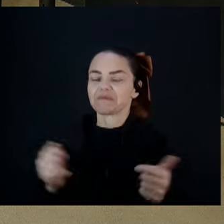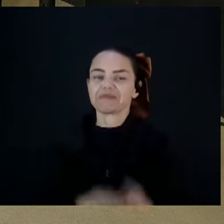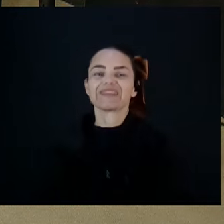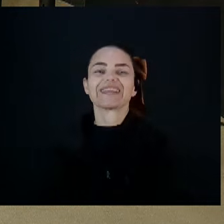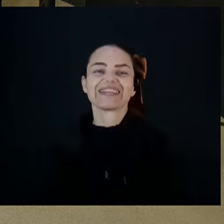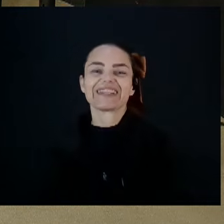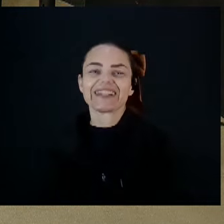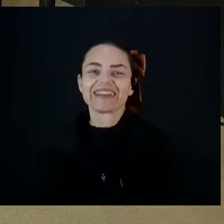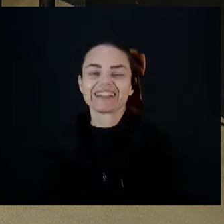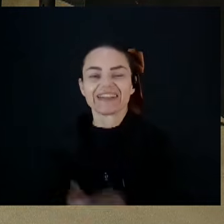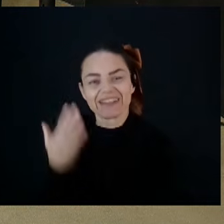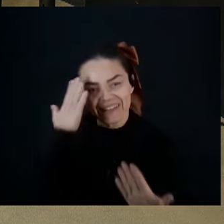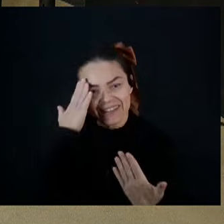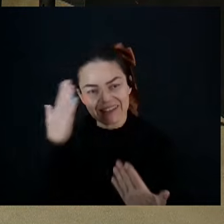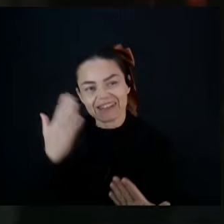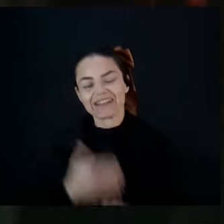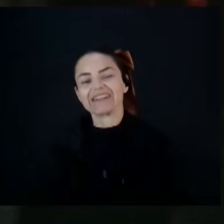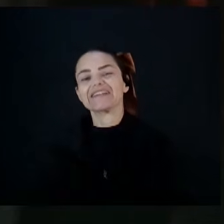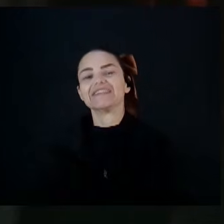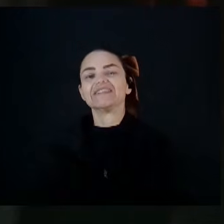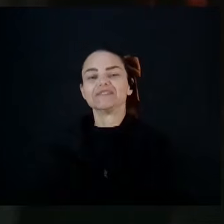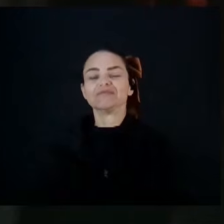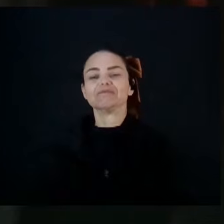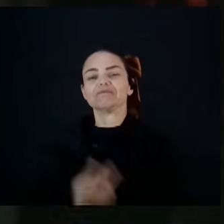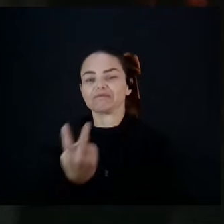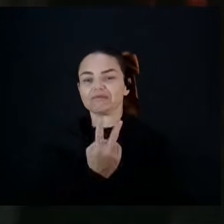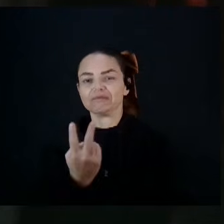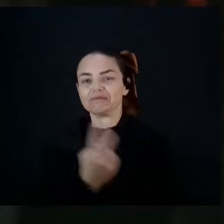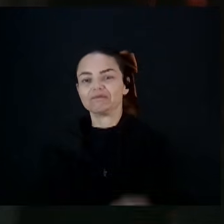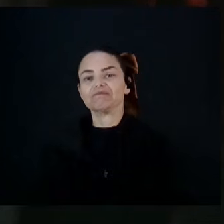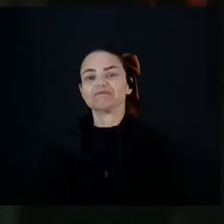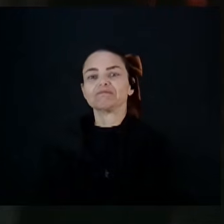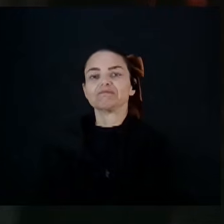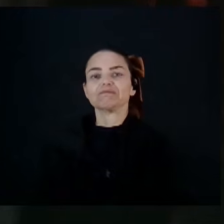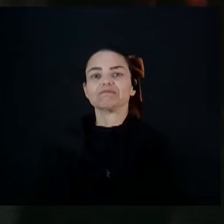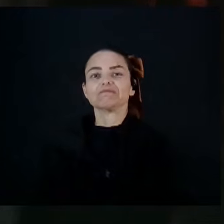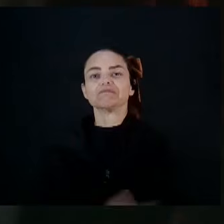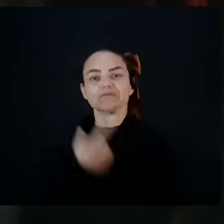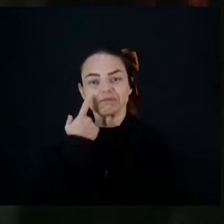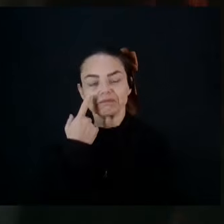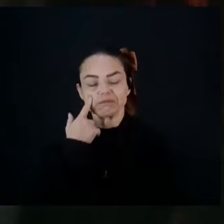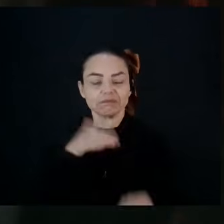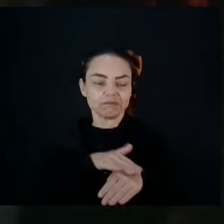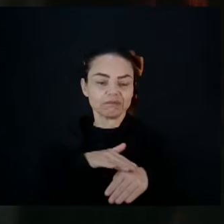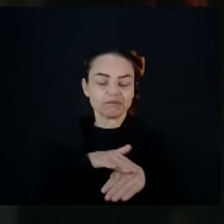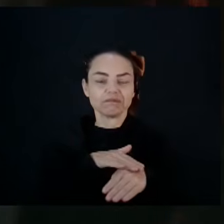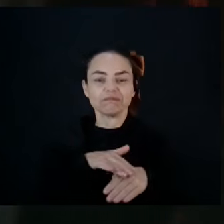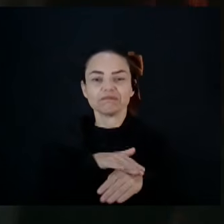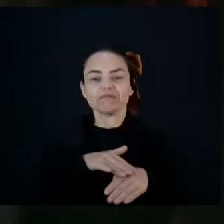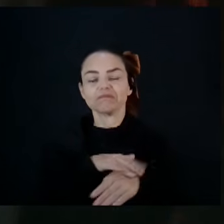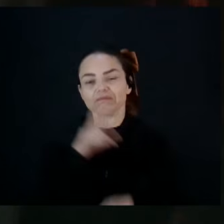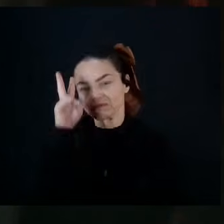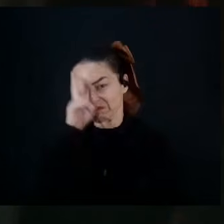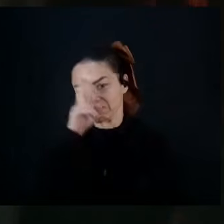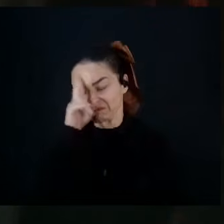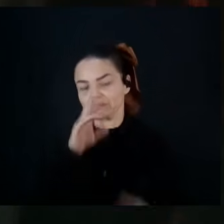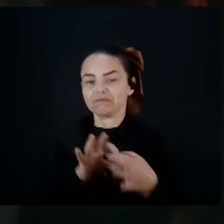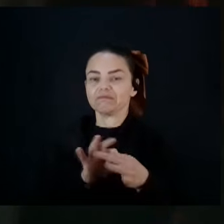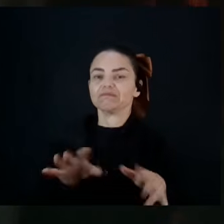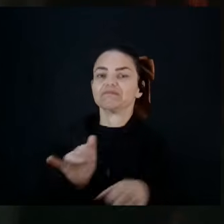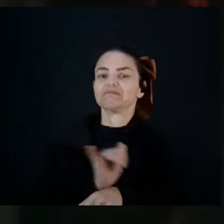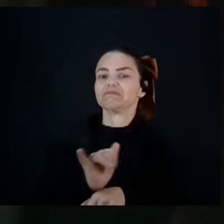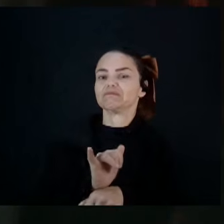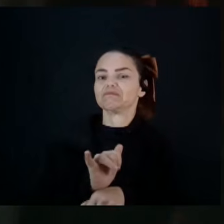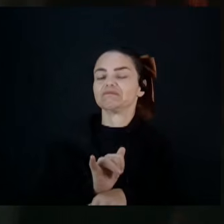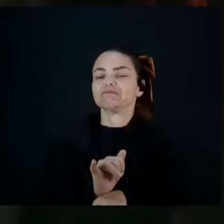obrigada pela presença das duas. Nós que agradecemos. Ô, gente, olha só, que conversa gostosa, né? Ó, lembrando que tá disponível já no YouTube, no site da